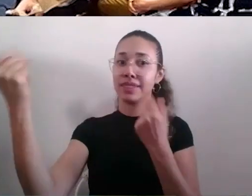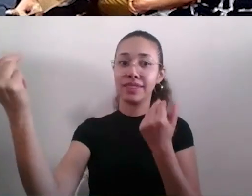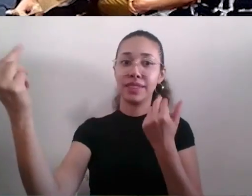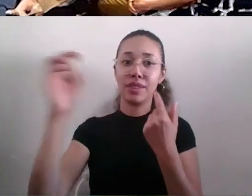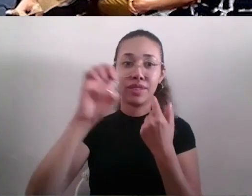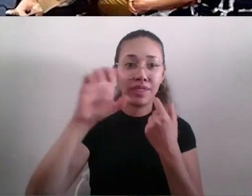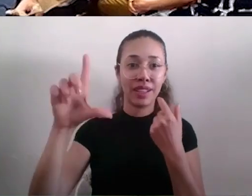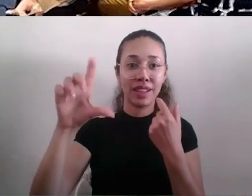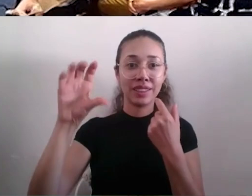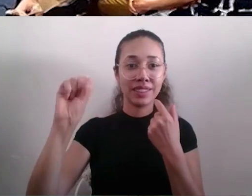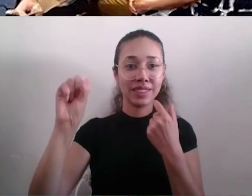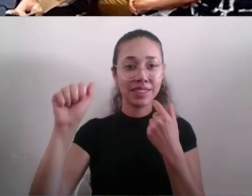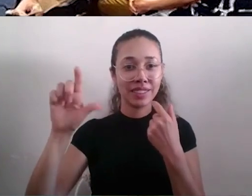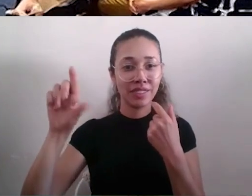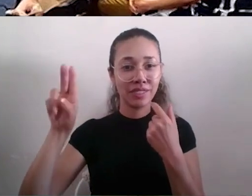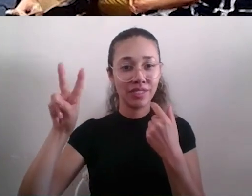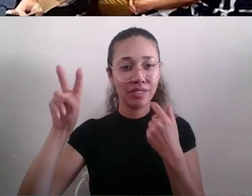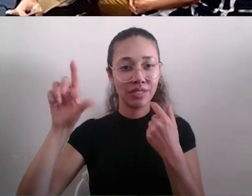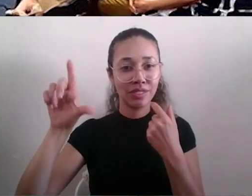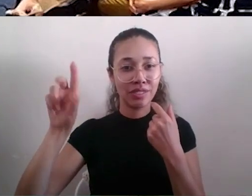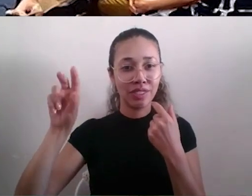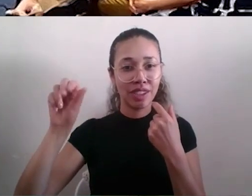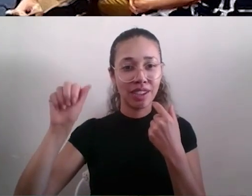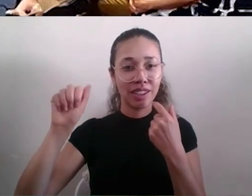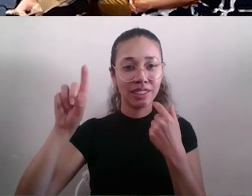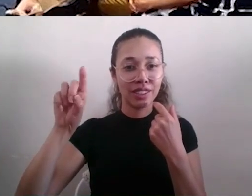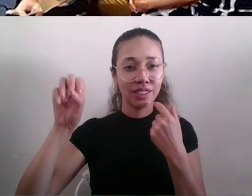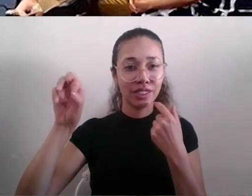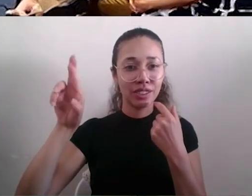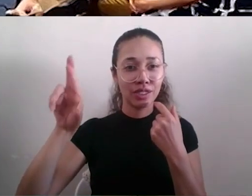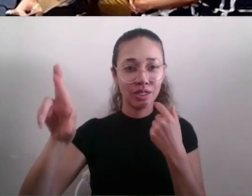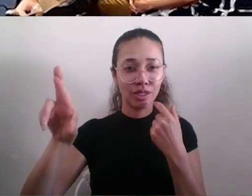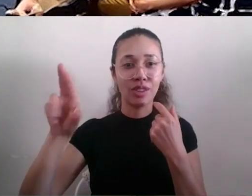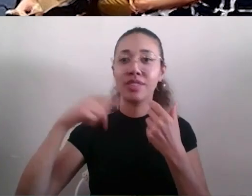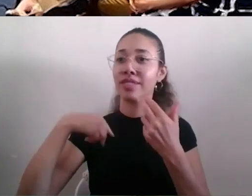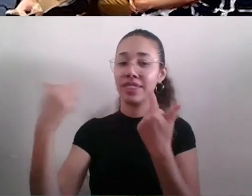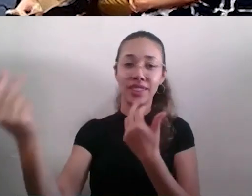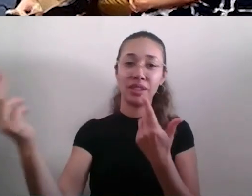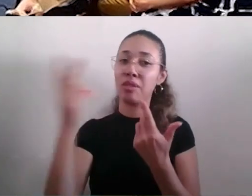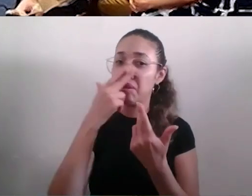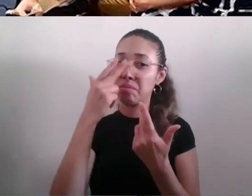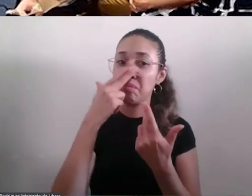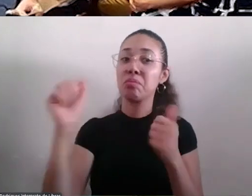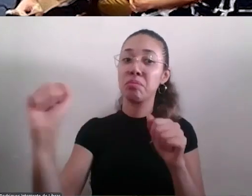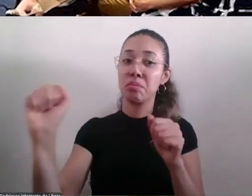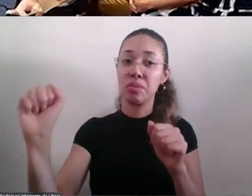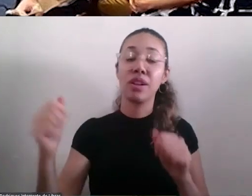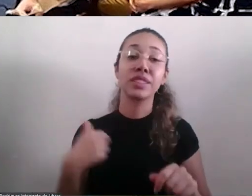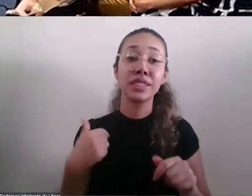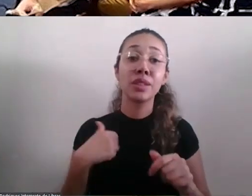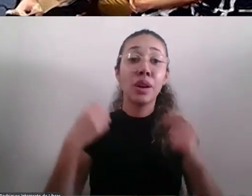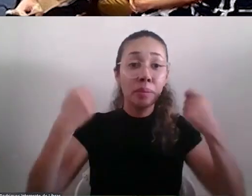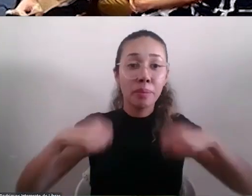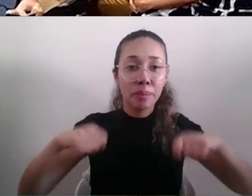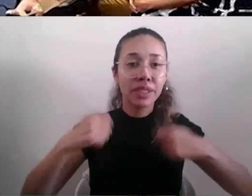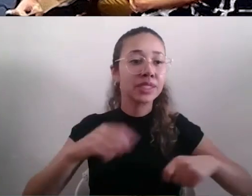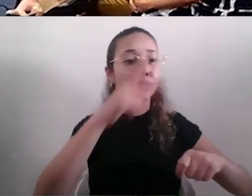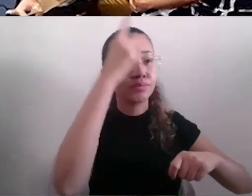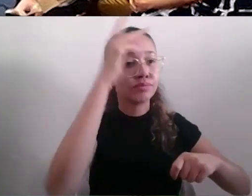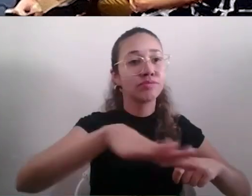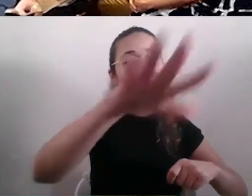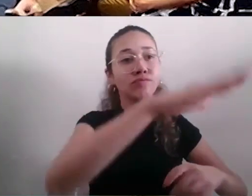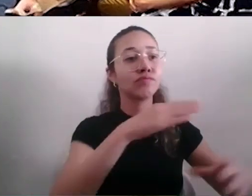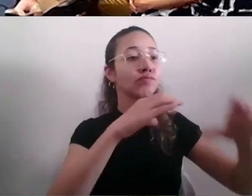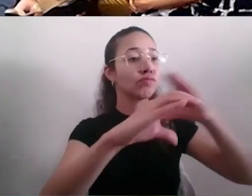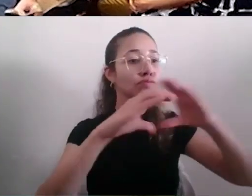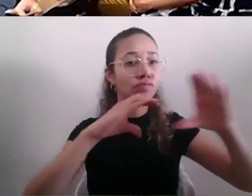muito perigoso. E isso tem que ser conversado, sabe, tem que ter essa abertura para conversar com o público. Então, acho que é de parte a parte. São